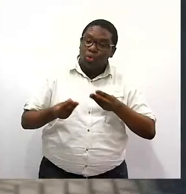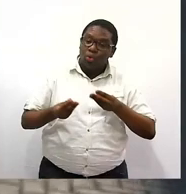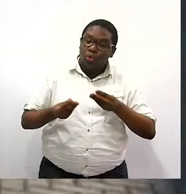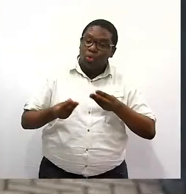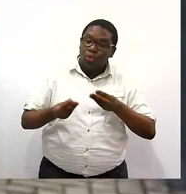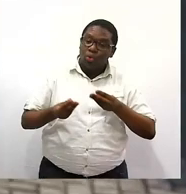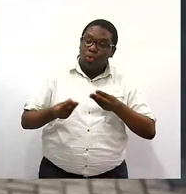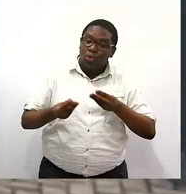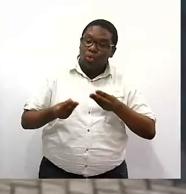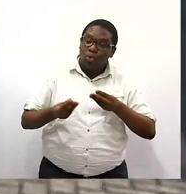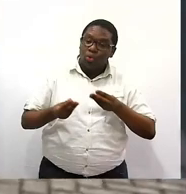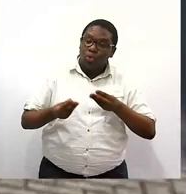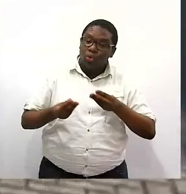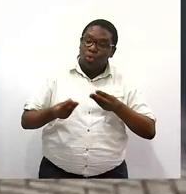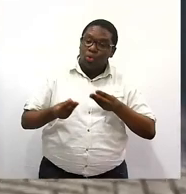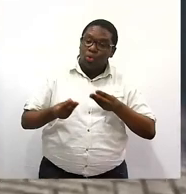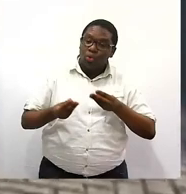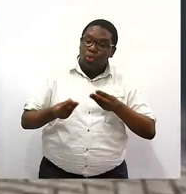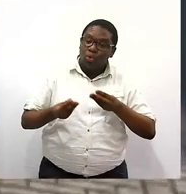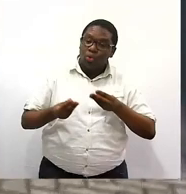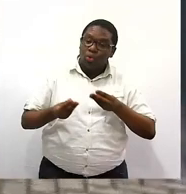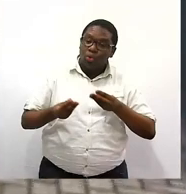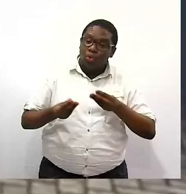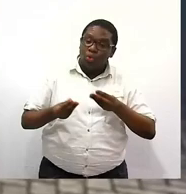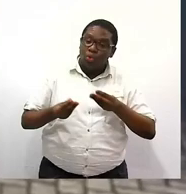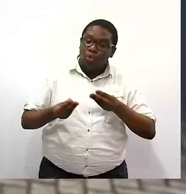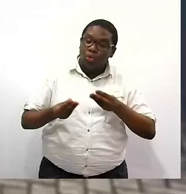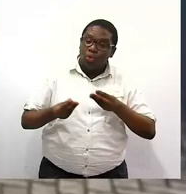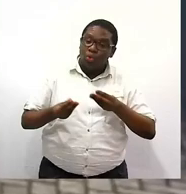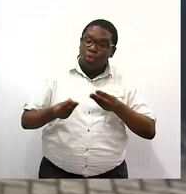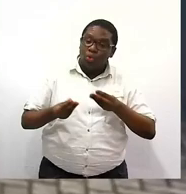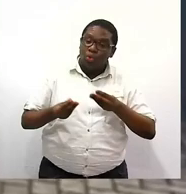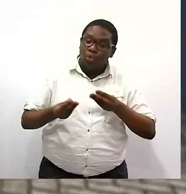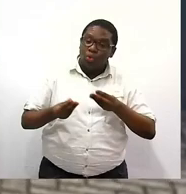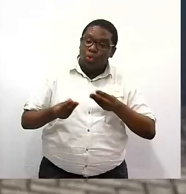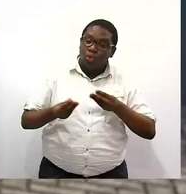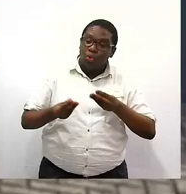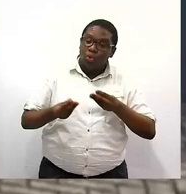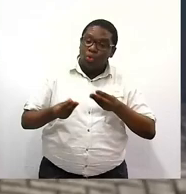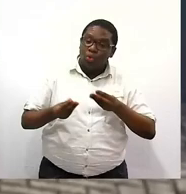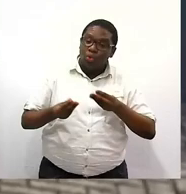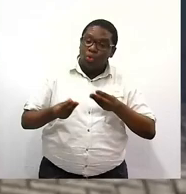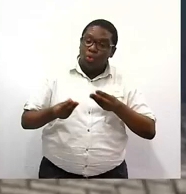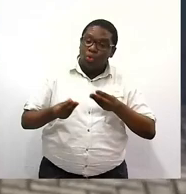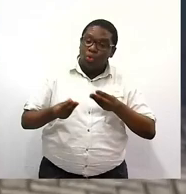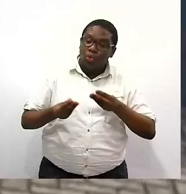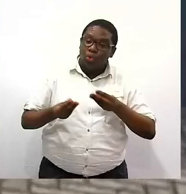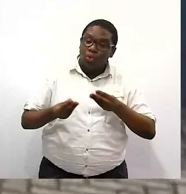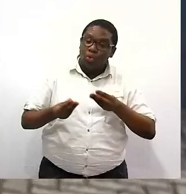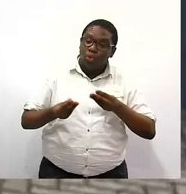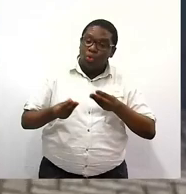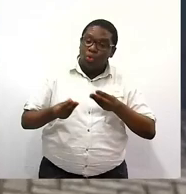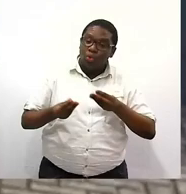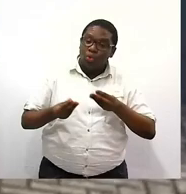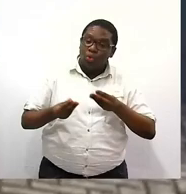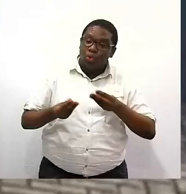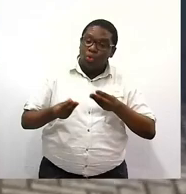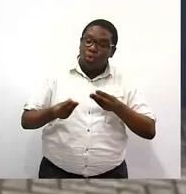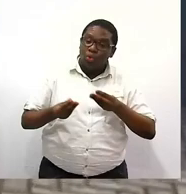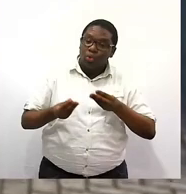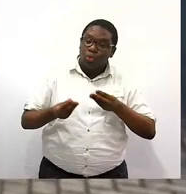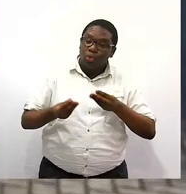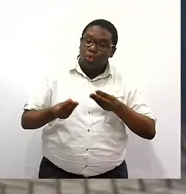poesia ainda mais forte, né, de caráter social ainda mais forte, dos escritos de Cabral, dos escritos